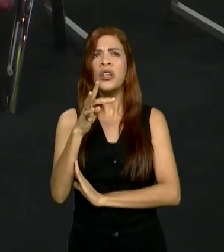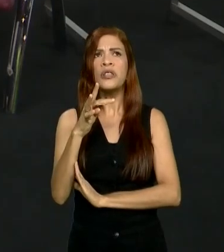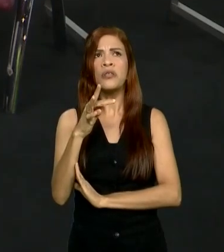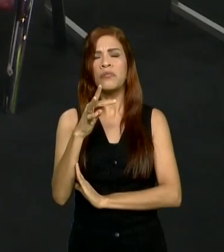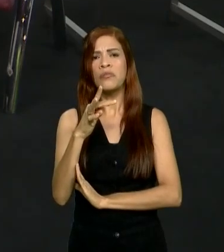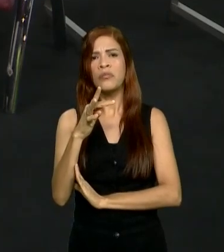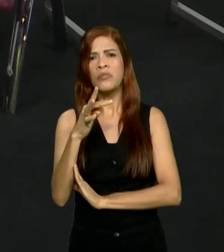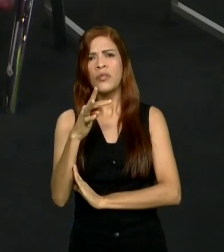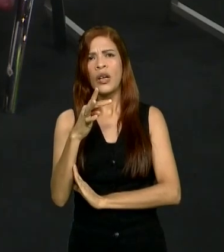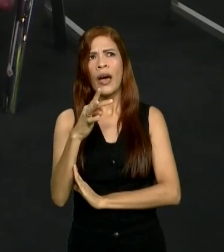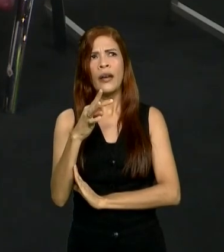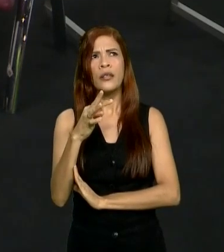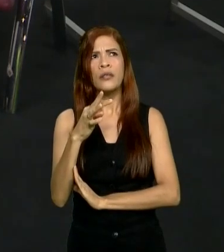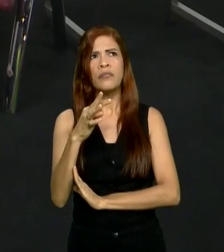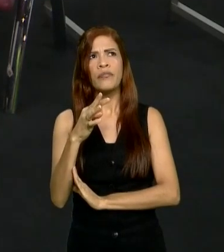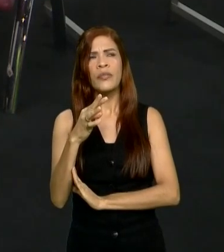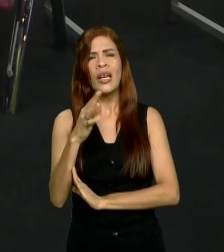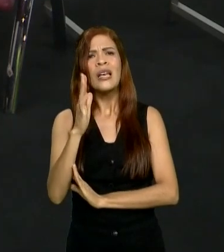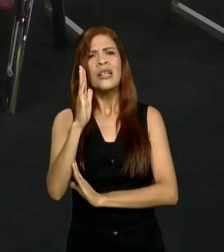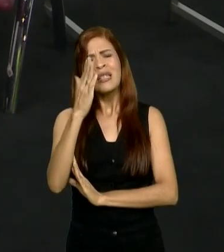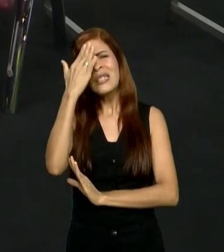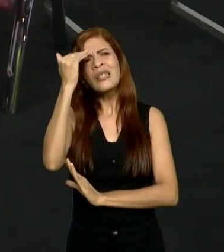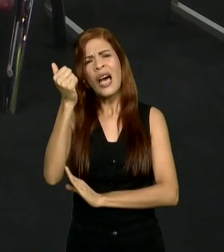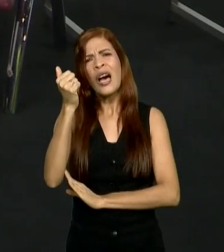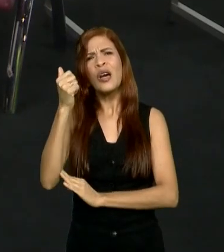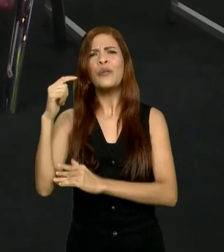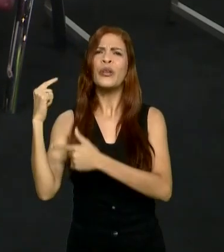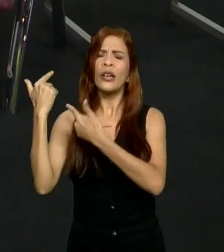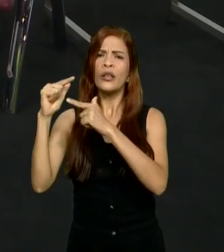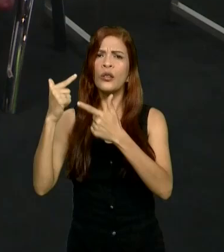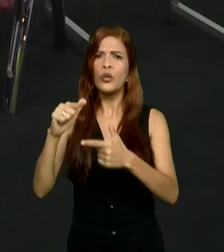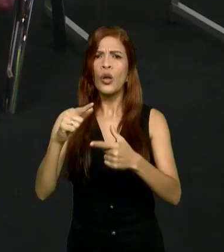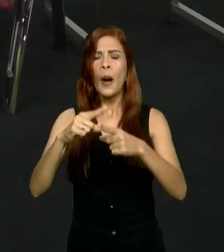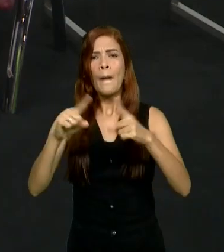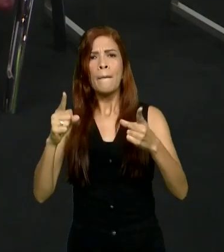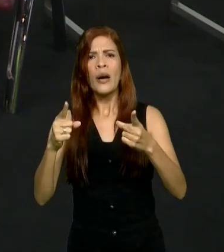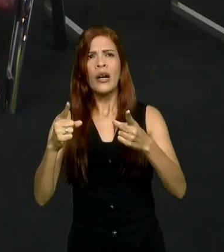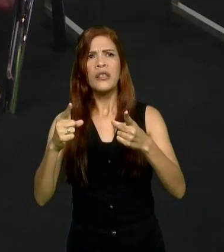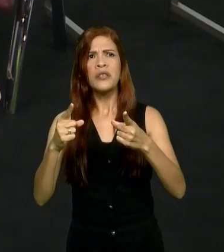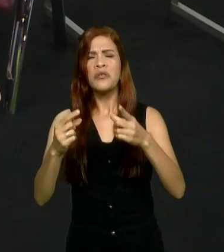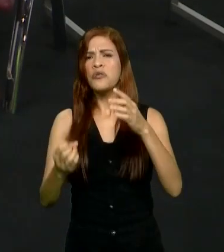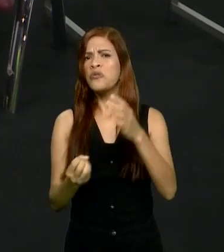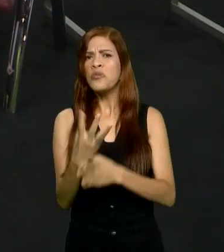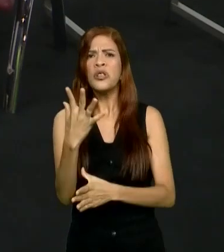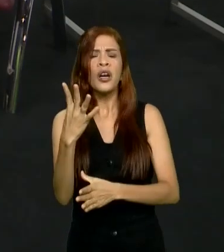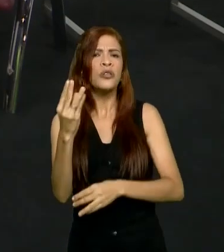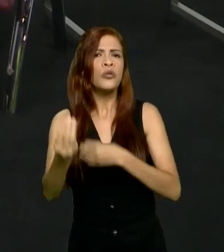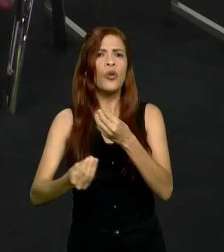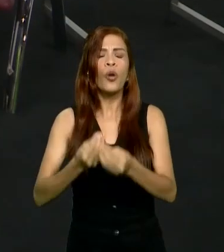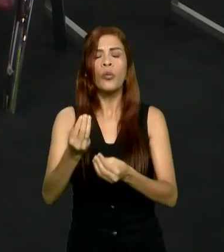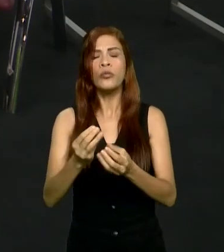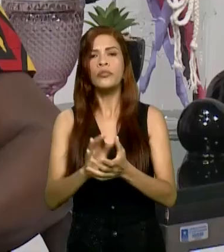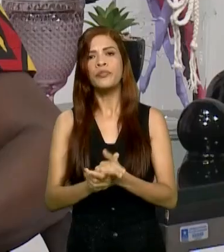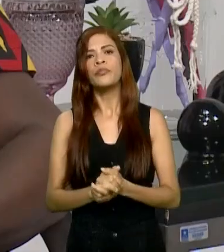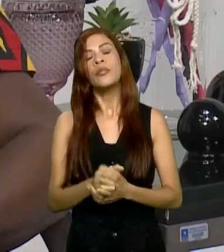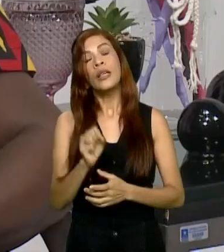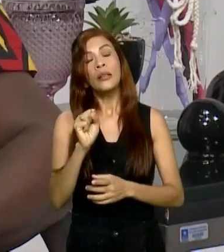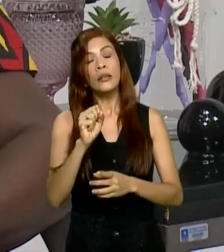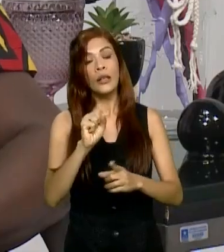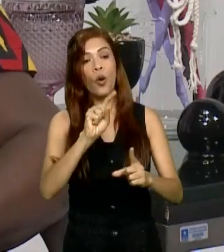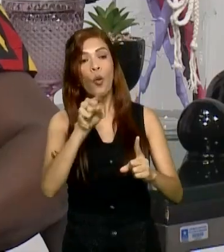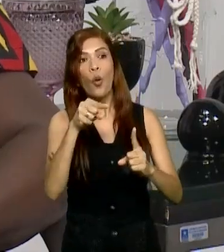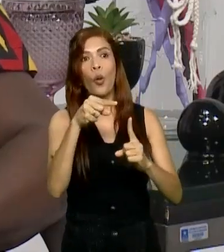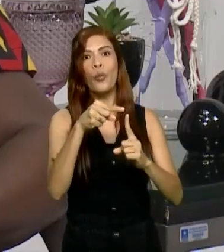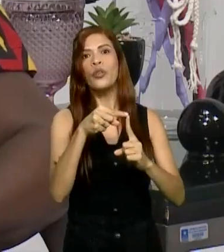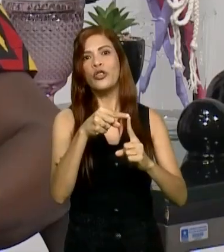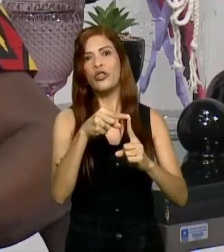vem. Sabe que é típico, mas assim, o que que tem por trás dessa história? Foi esse o objetivo? O objetivo, ele vai ultrapassa